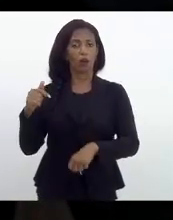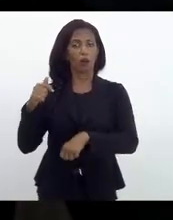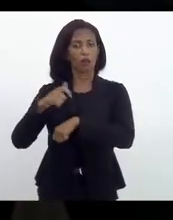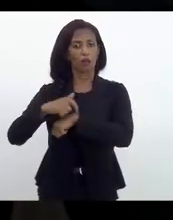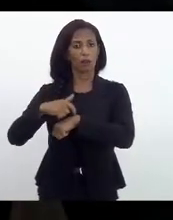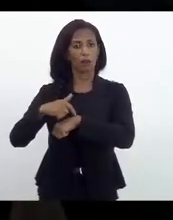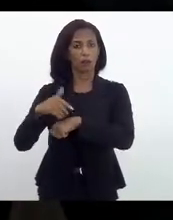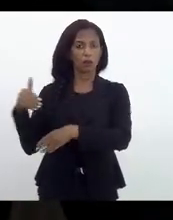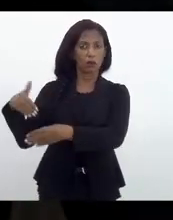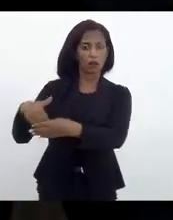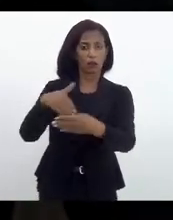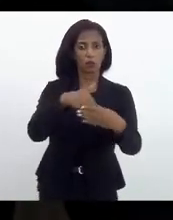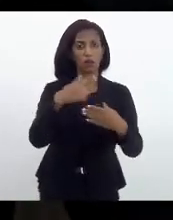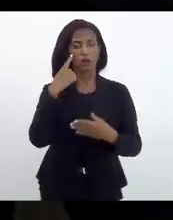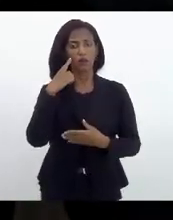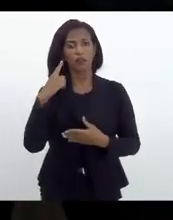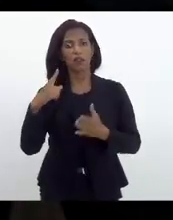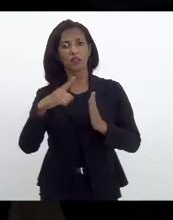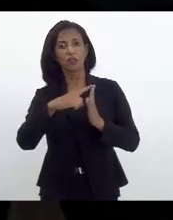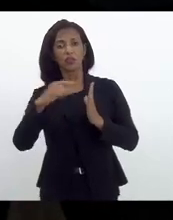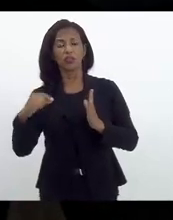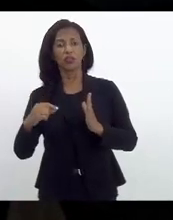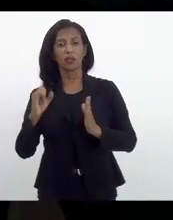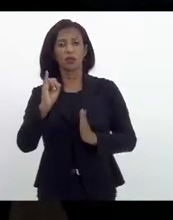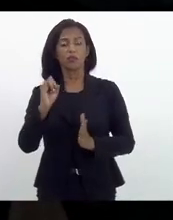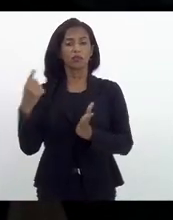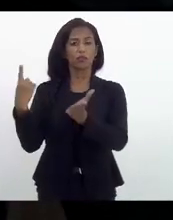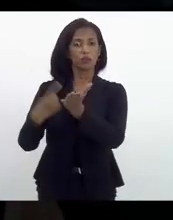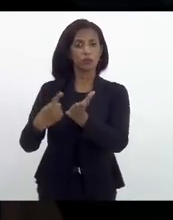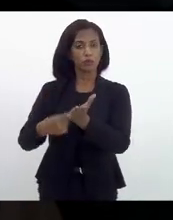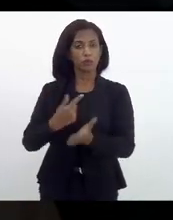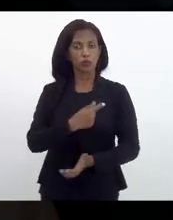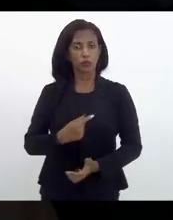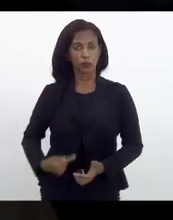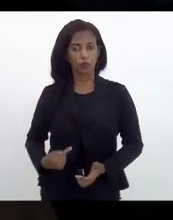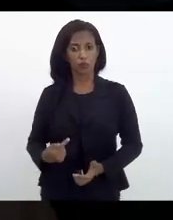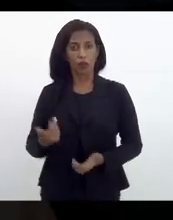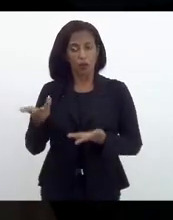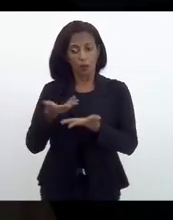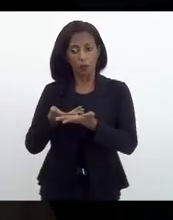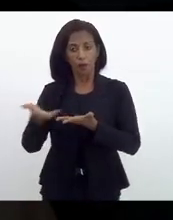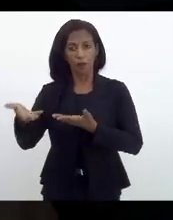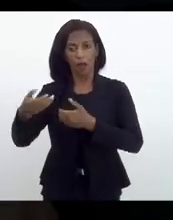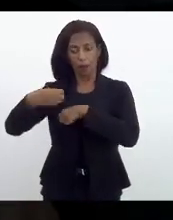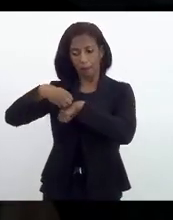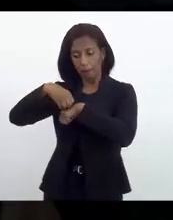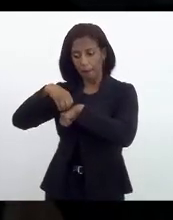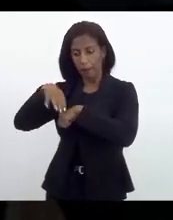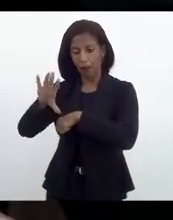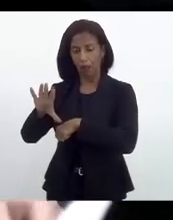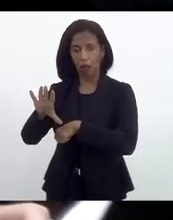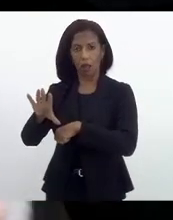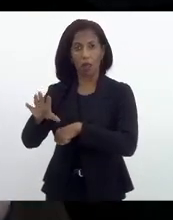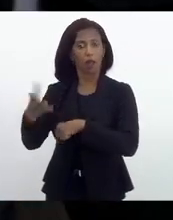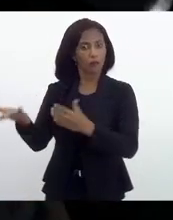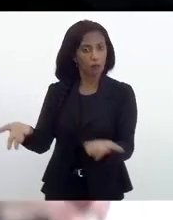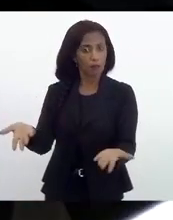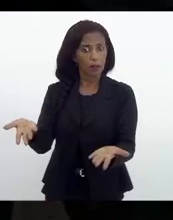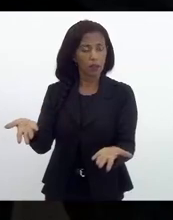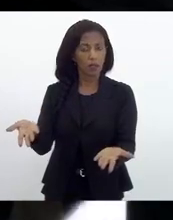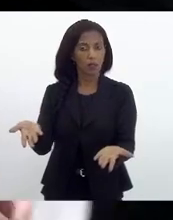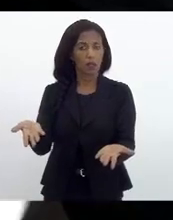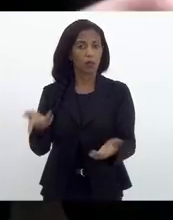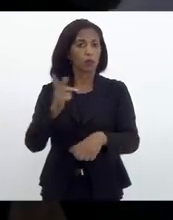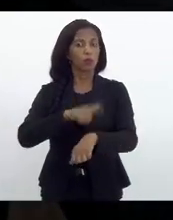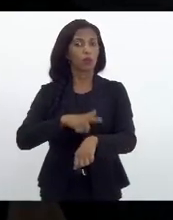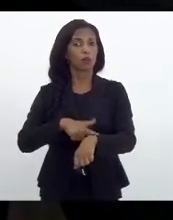ver se é possível retirar esse destaque porque se tiver um compromisso do governo nós vamos mandar a mensagem vamos mandar a mensagem em tal